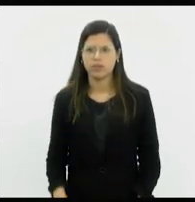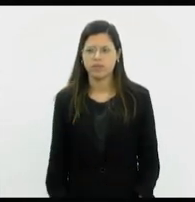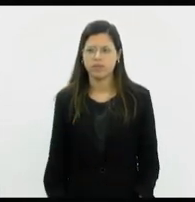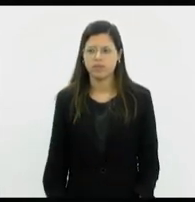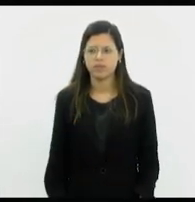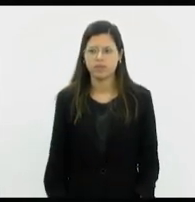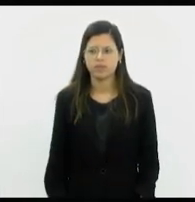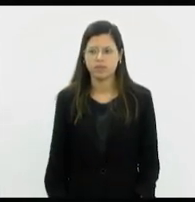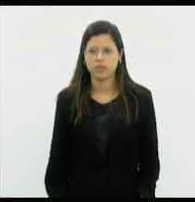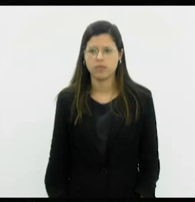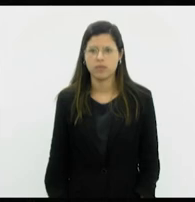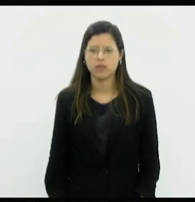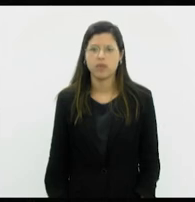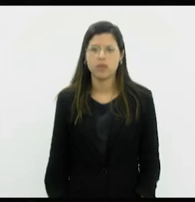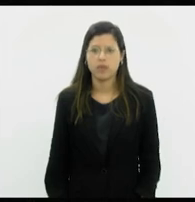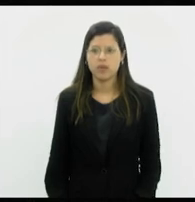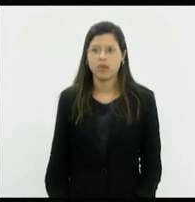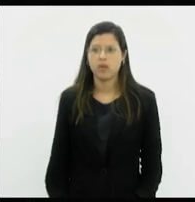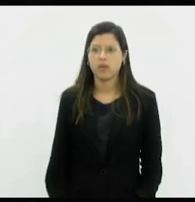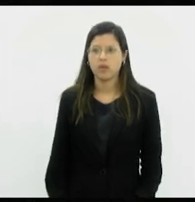E para a honra e glória